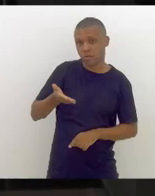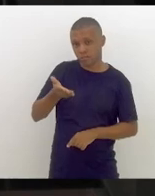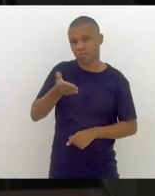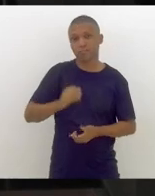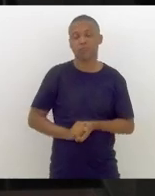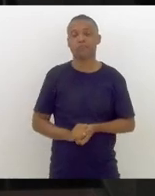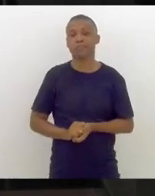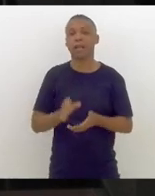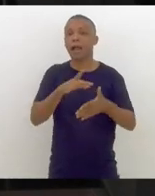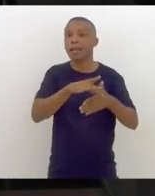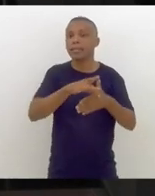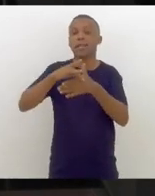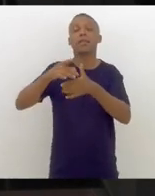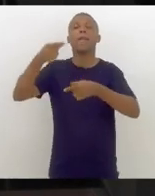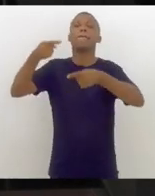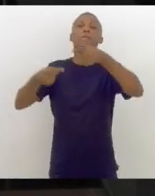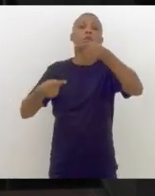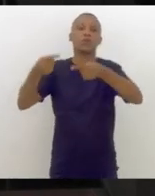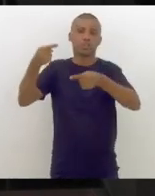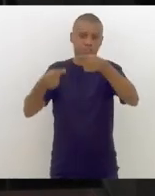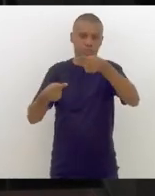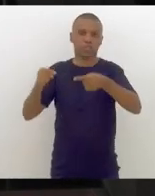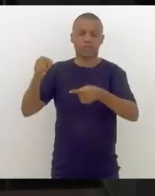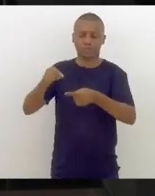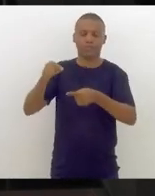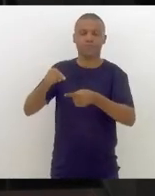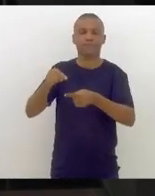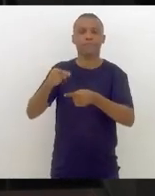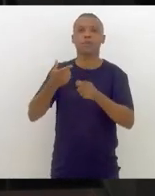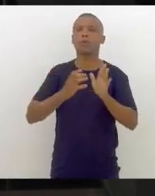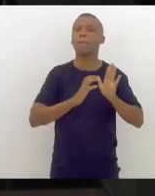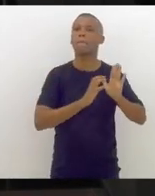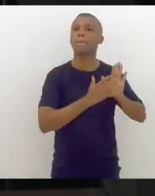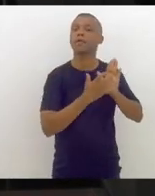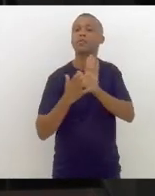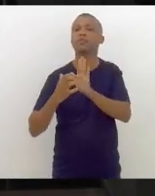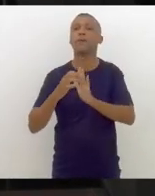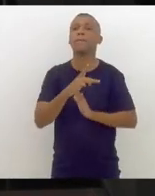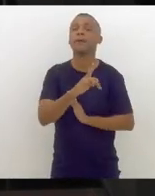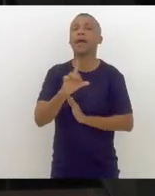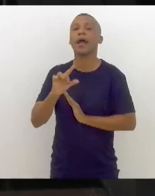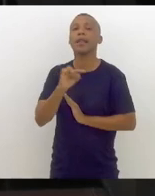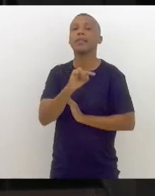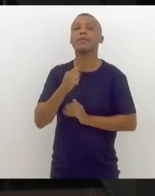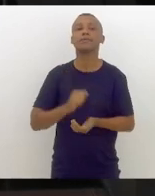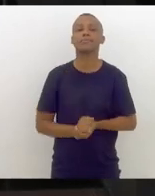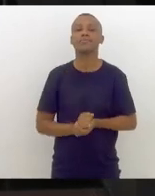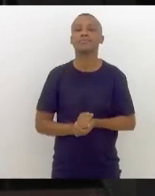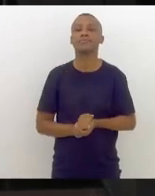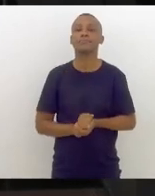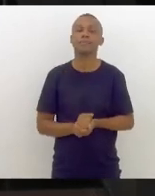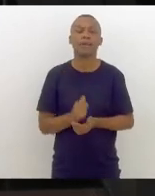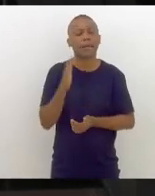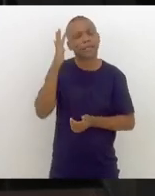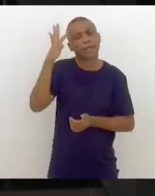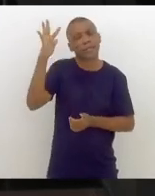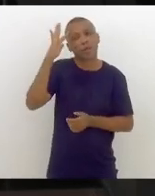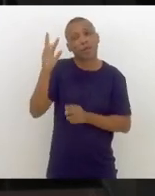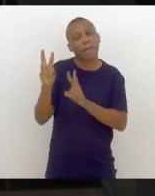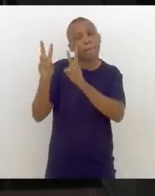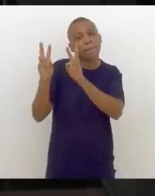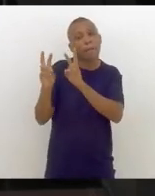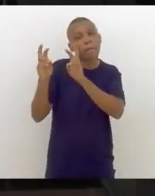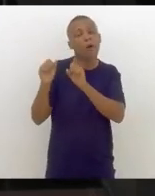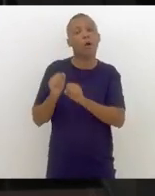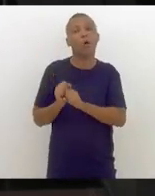a liderança política do pl que se tornou em tese um